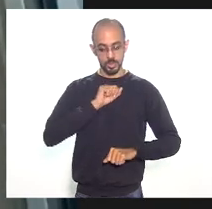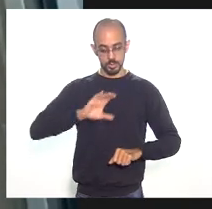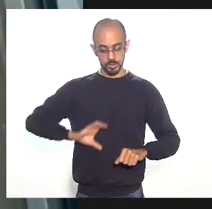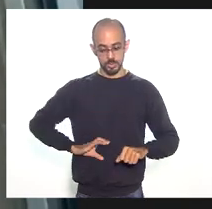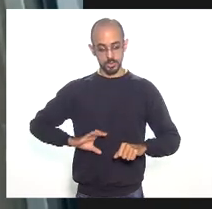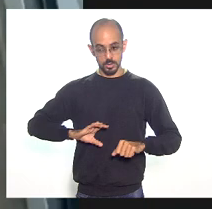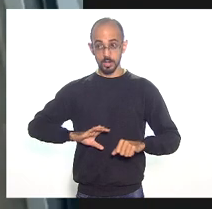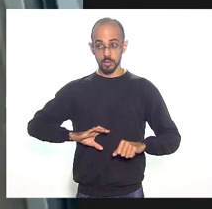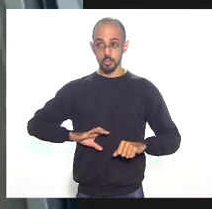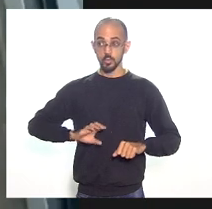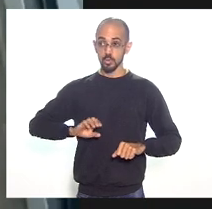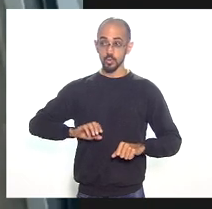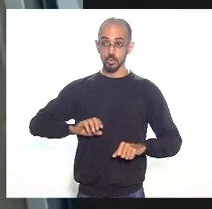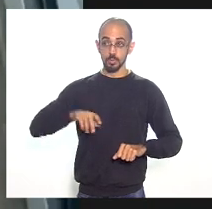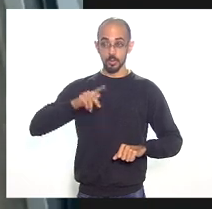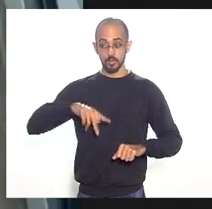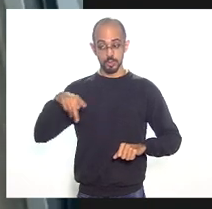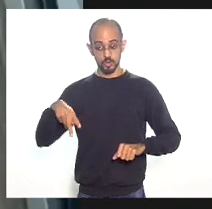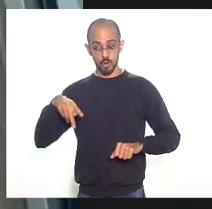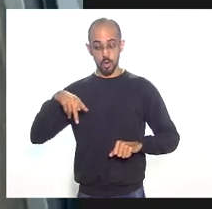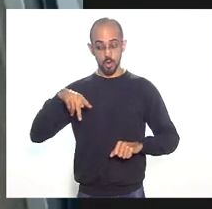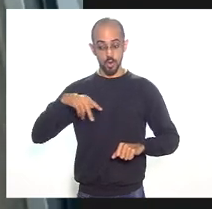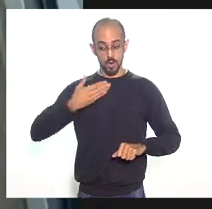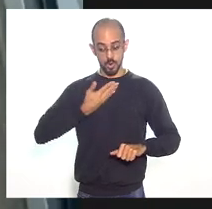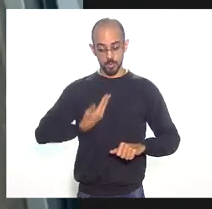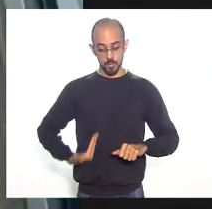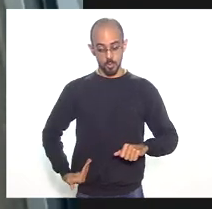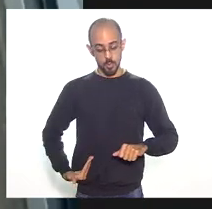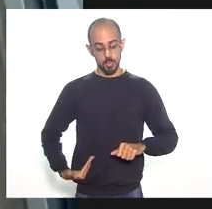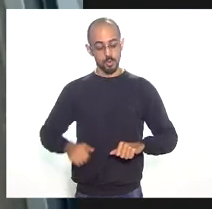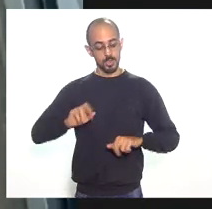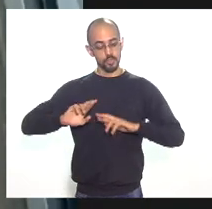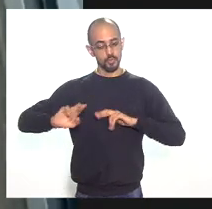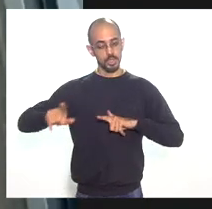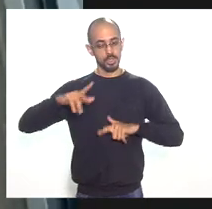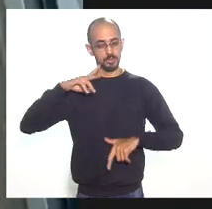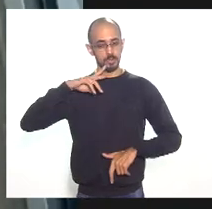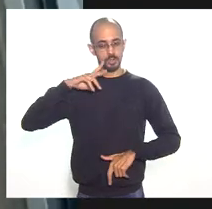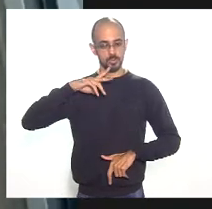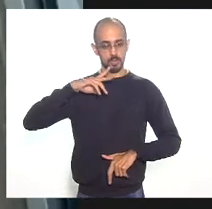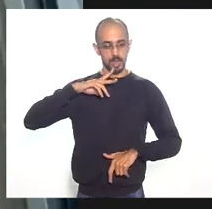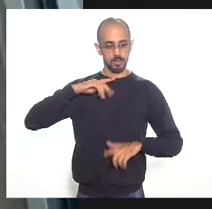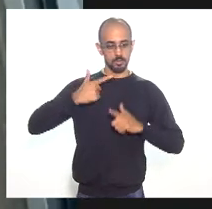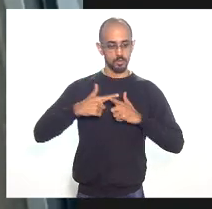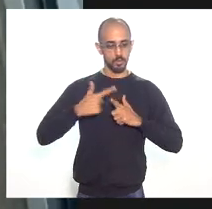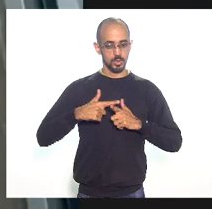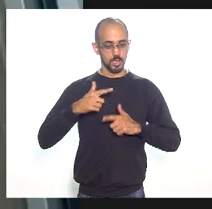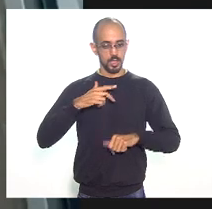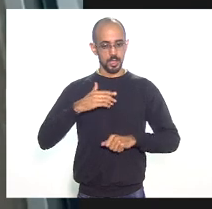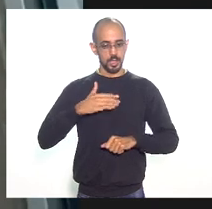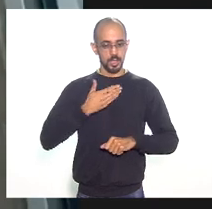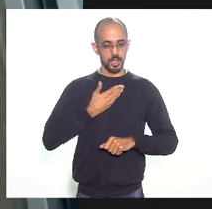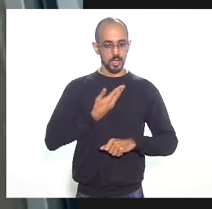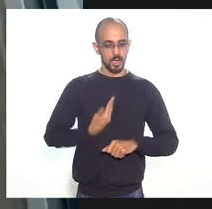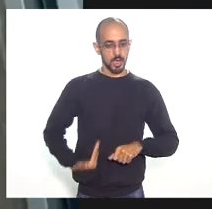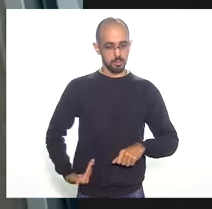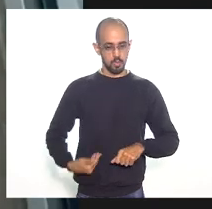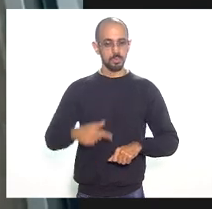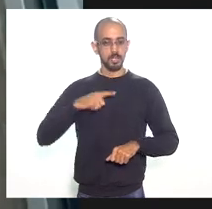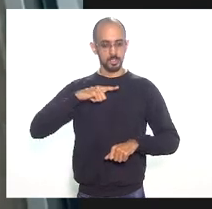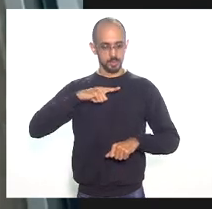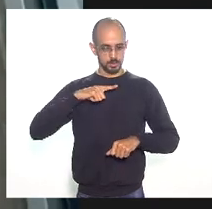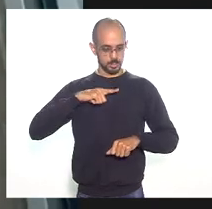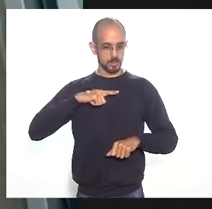da escola pública é diferente da escola particular, porque na escola pública ele tem um posicionamento político partidário e é